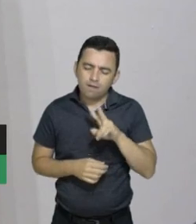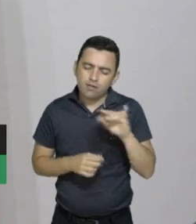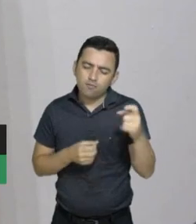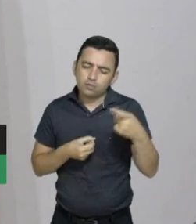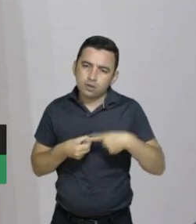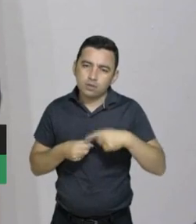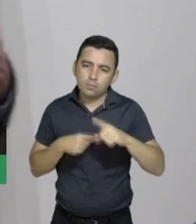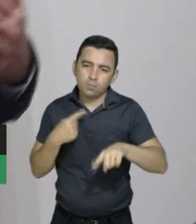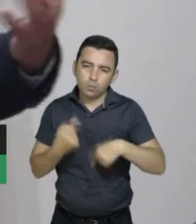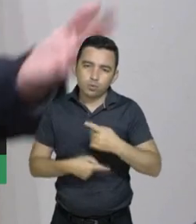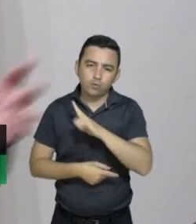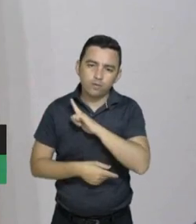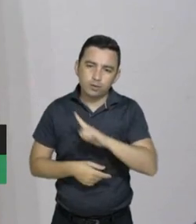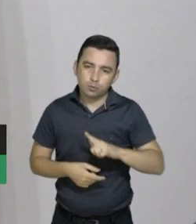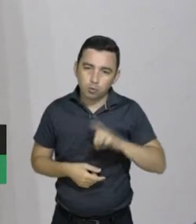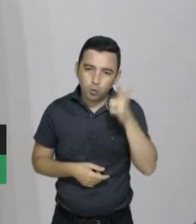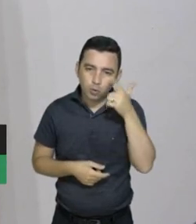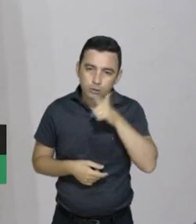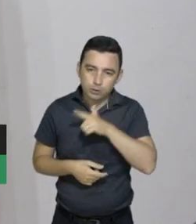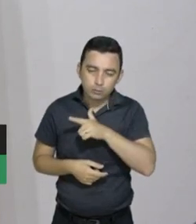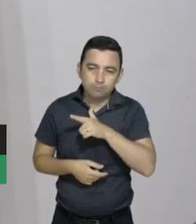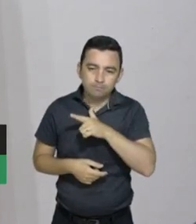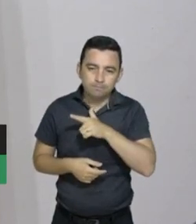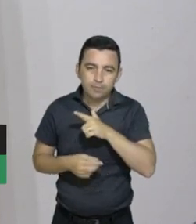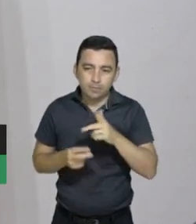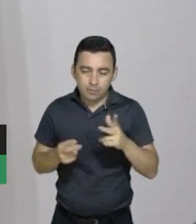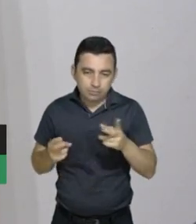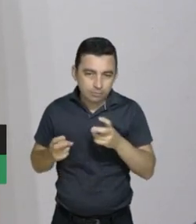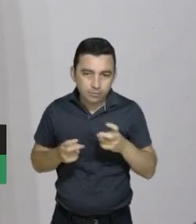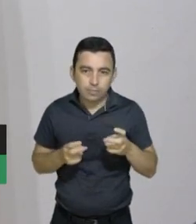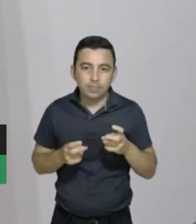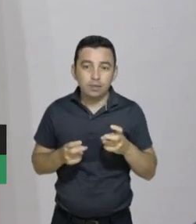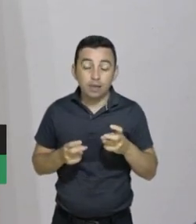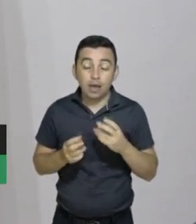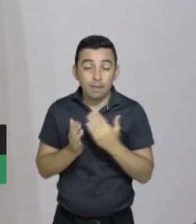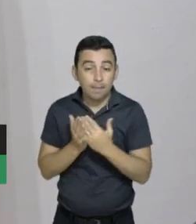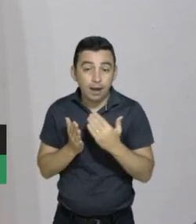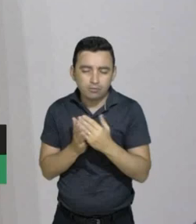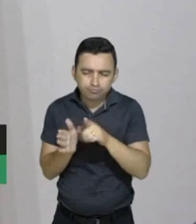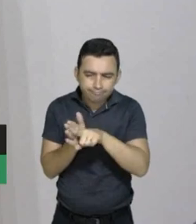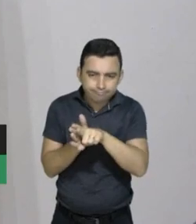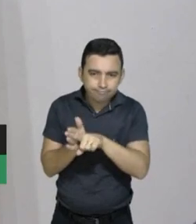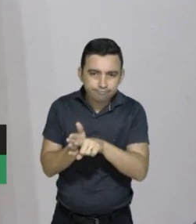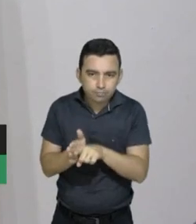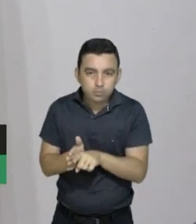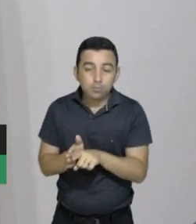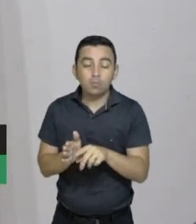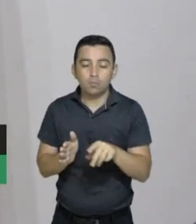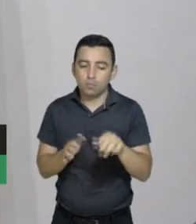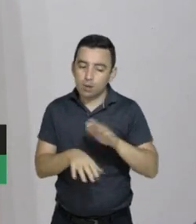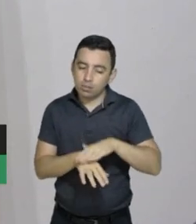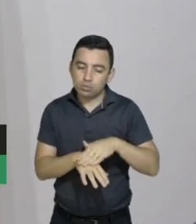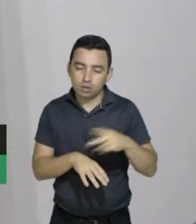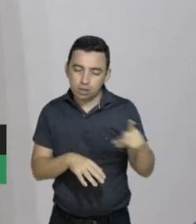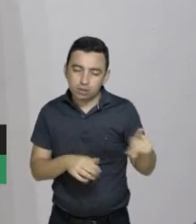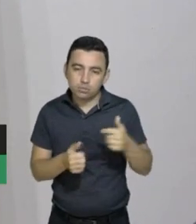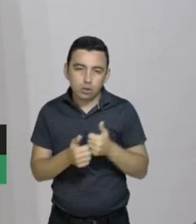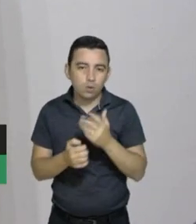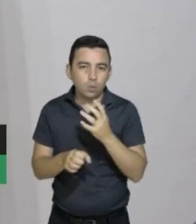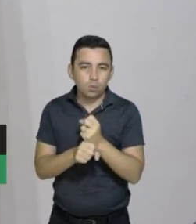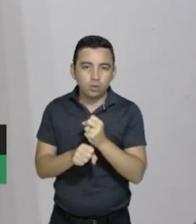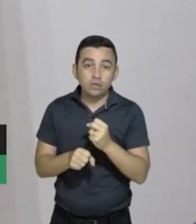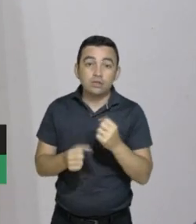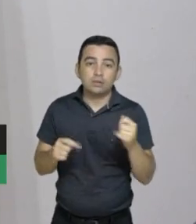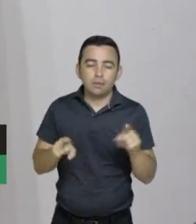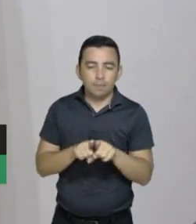apurar enfim a equipe da educação apurar todos esses indícios apurados pelo tribunal de contas e mais então aqui